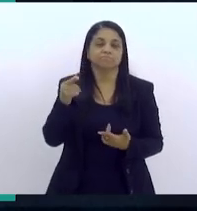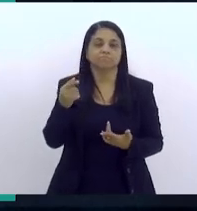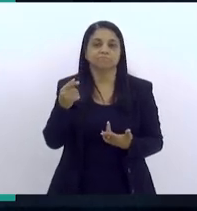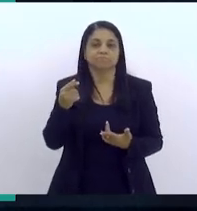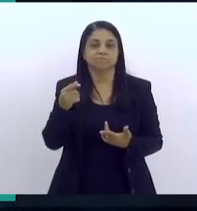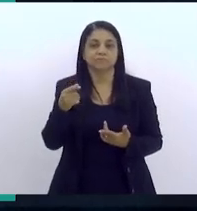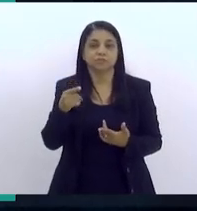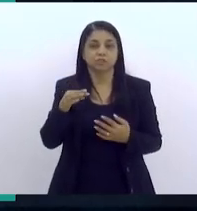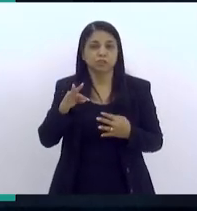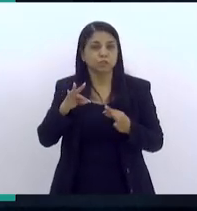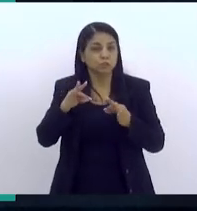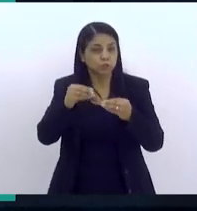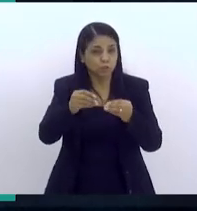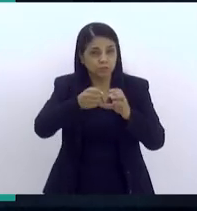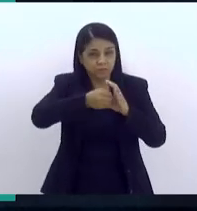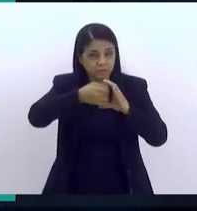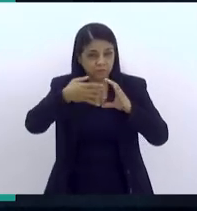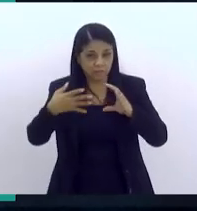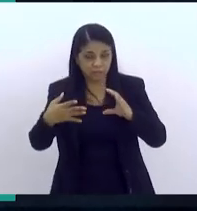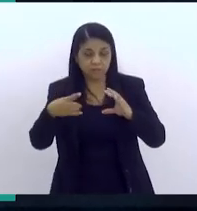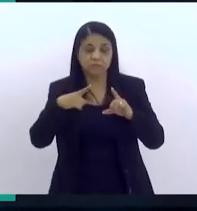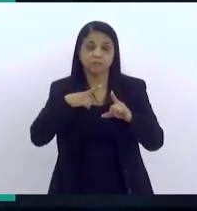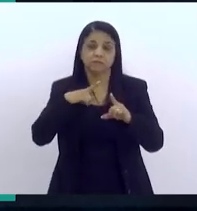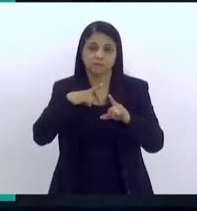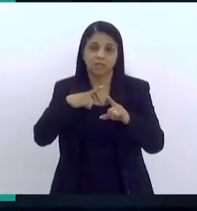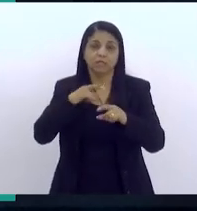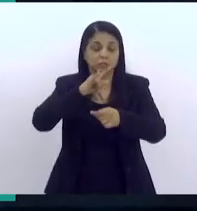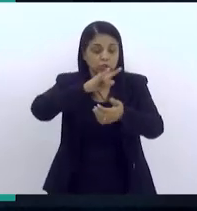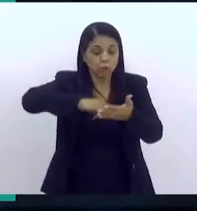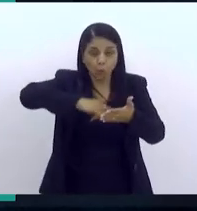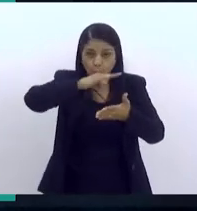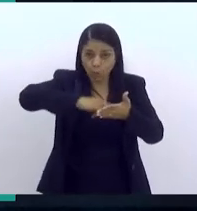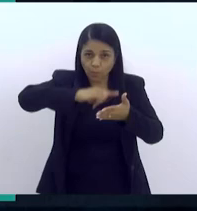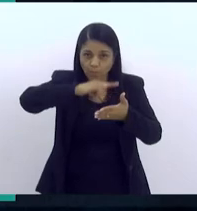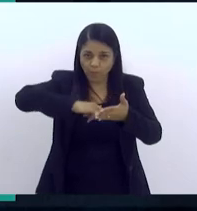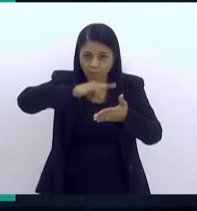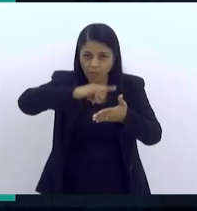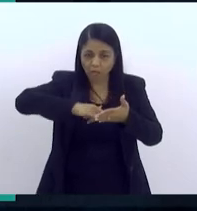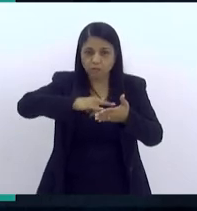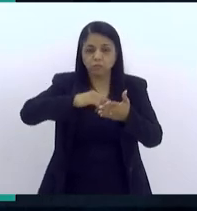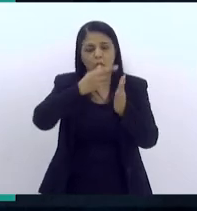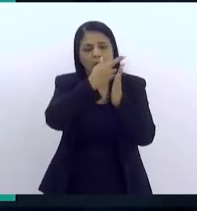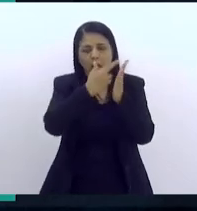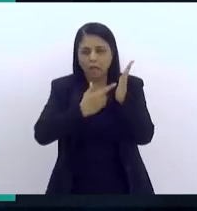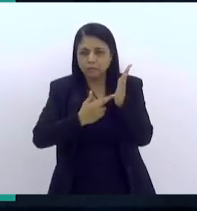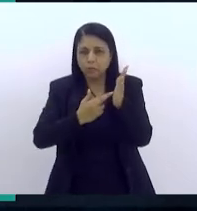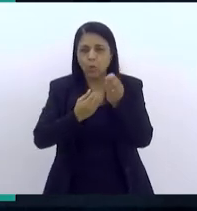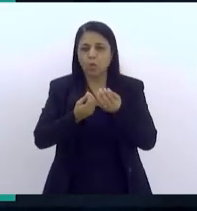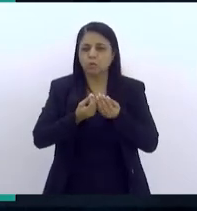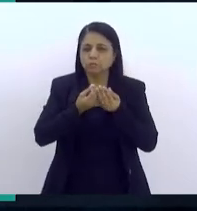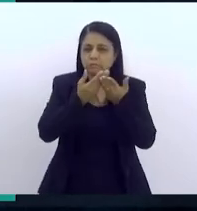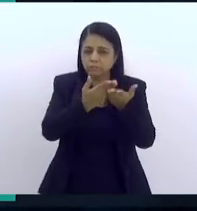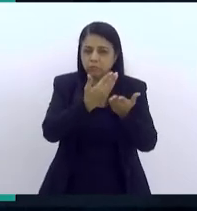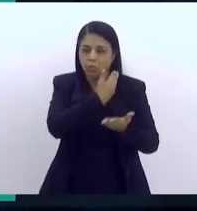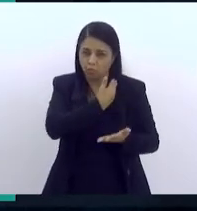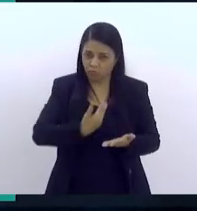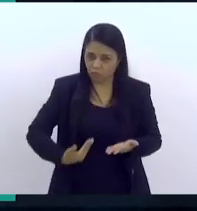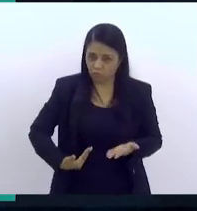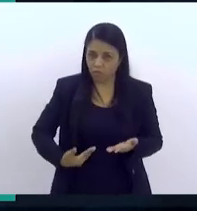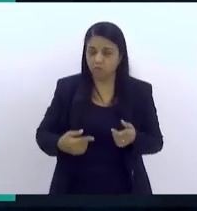todos esses aspectos eles estão disponíveis nesses documentos desde o relatório que foi entregue ao governo de transição